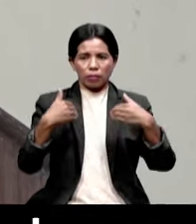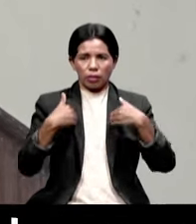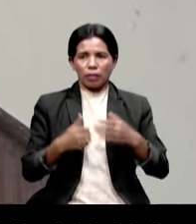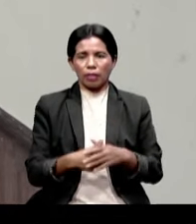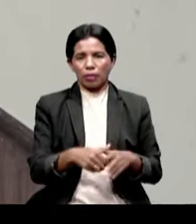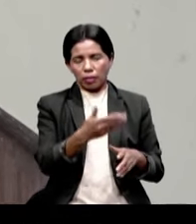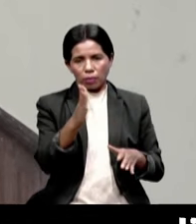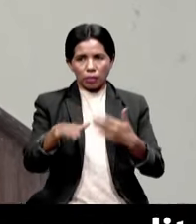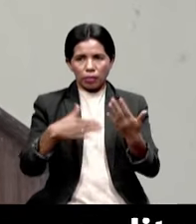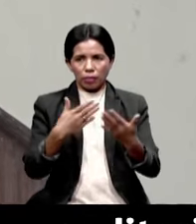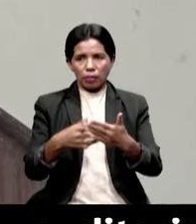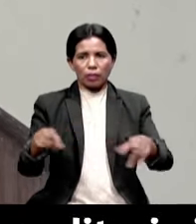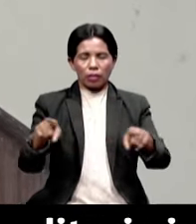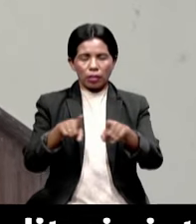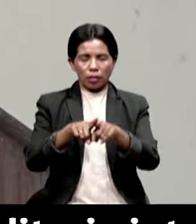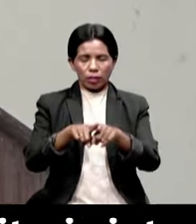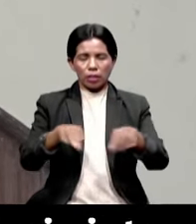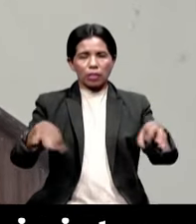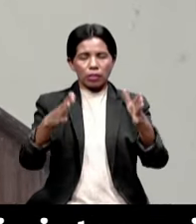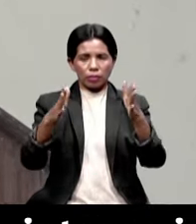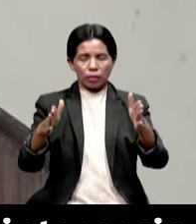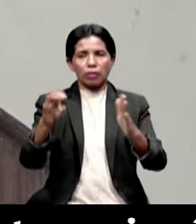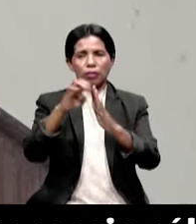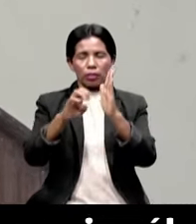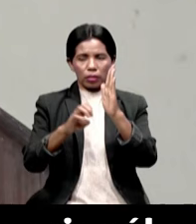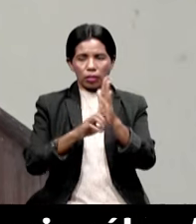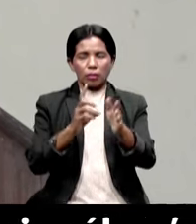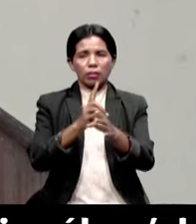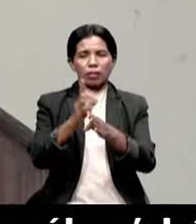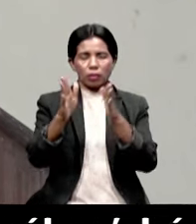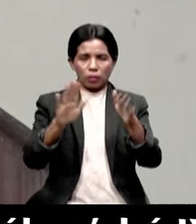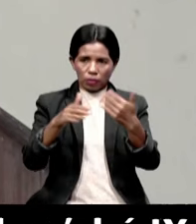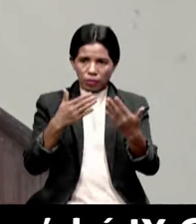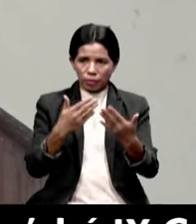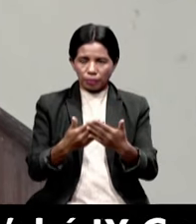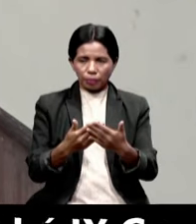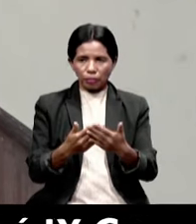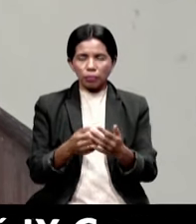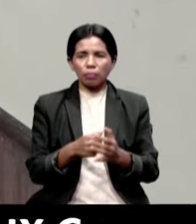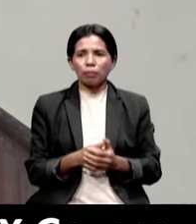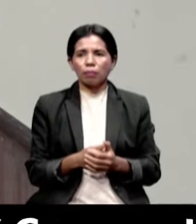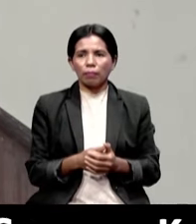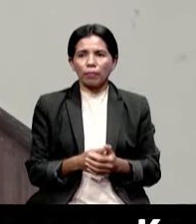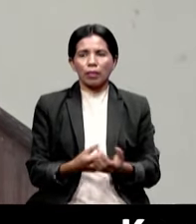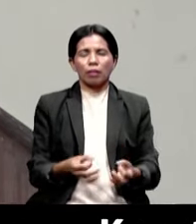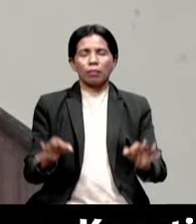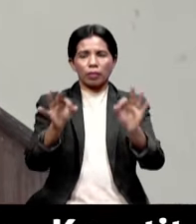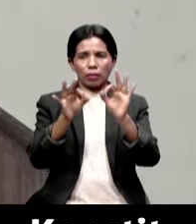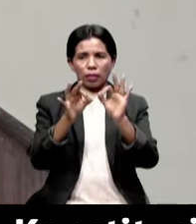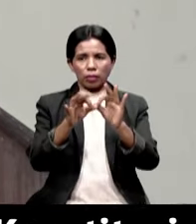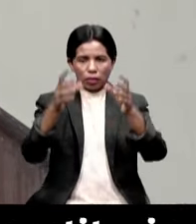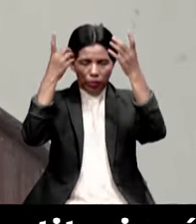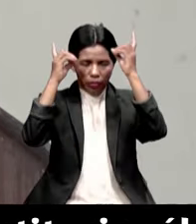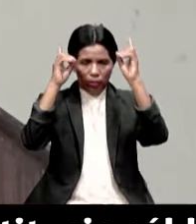Então, pode ser, ele é um conselheiro de fato, diretor será, mas sai, ponto importante para definir,